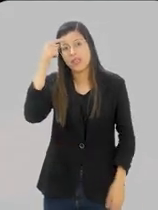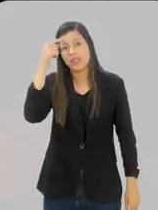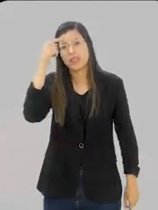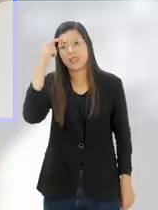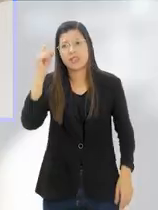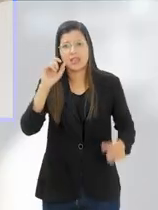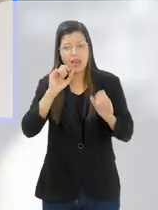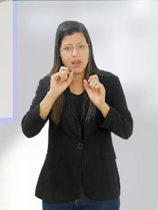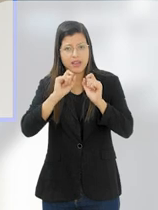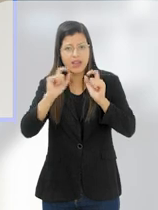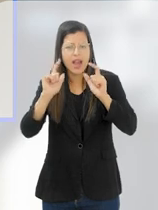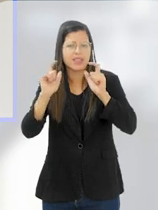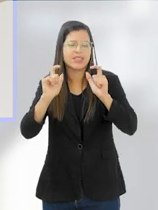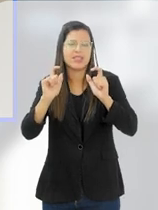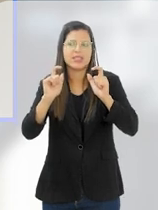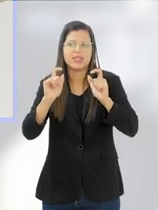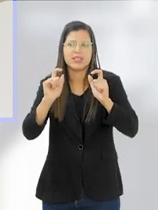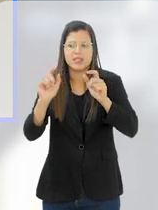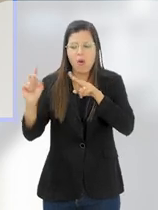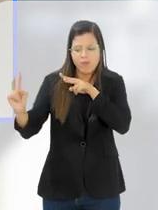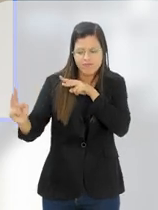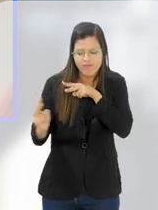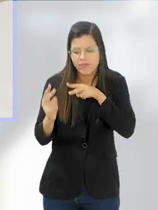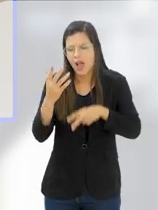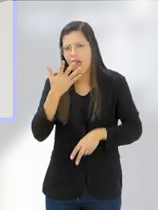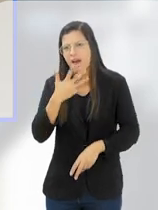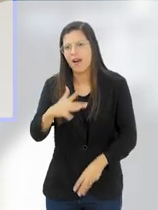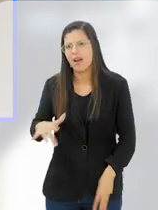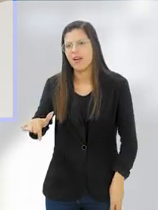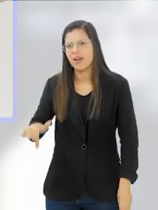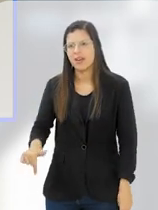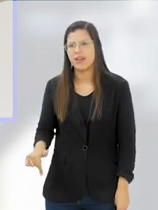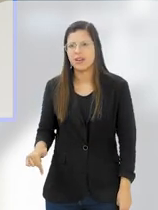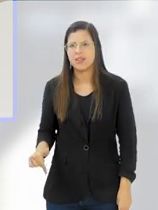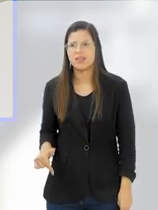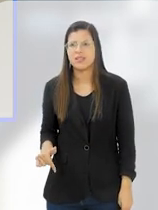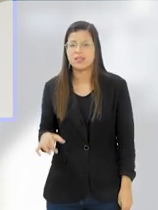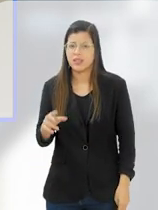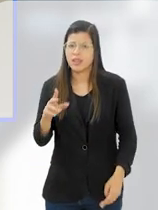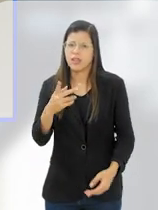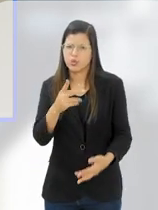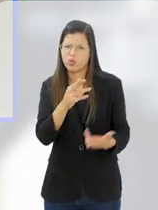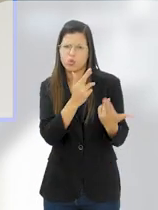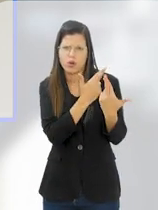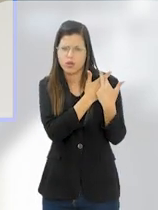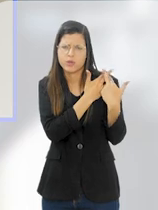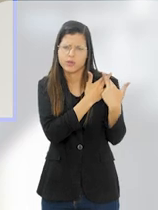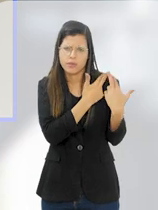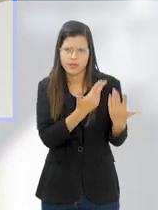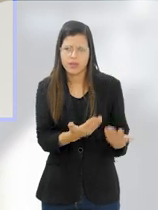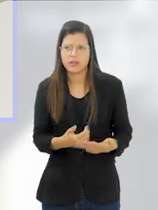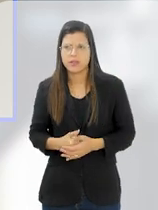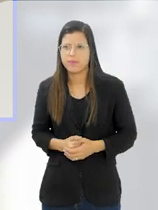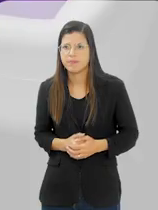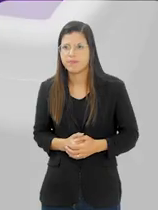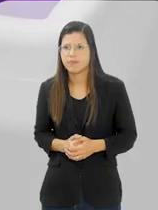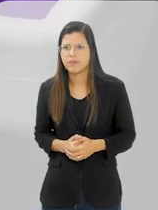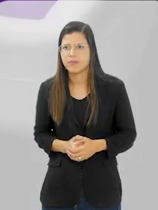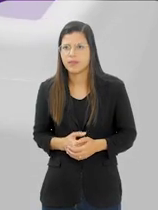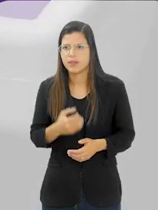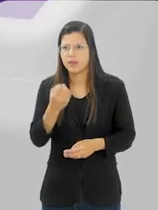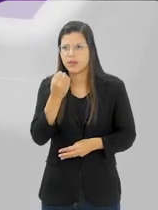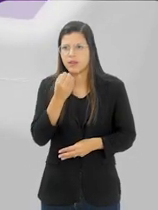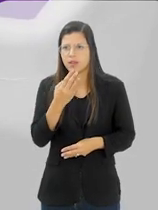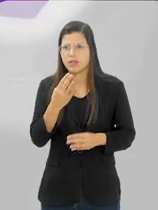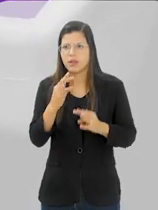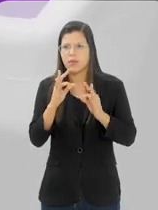pouco mais de atenção a si próprio e ao serzinho que está ali do seu lado, que é a sua responsabilidade, né? Isso é bom para